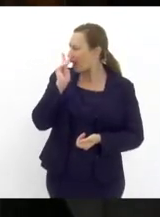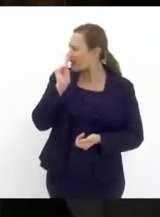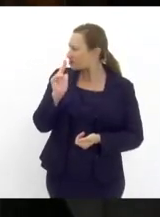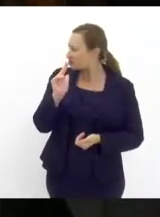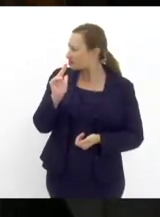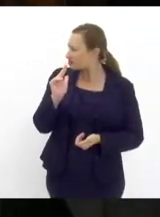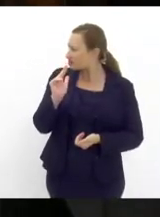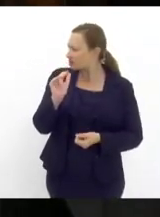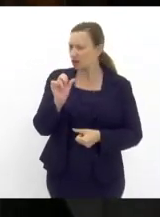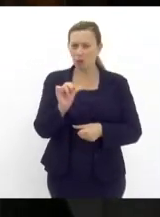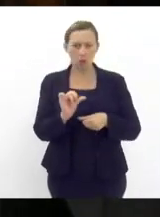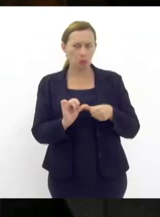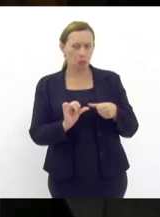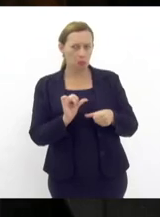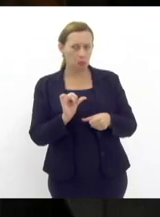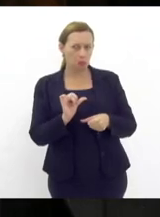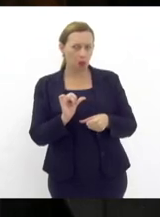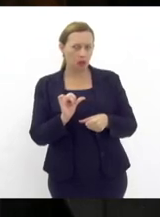mudança